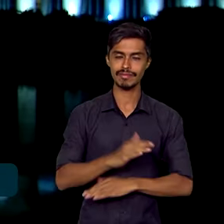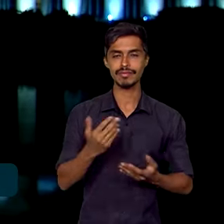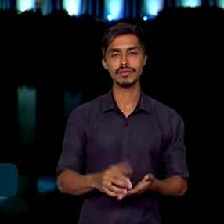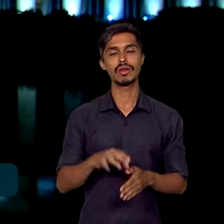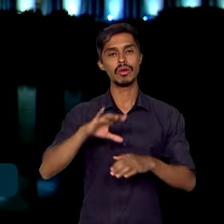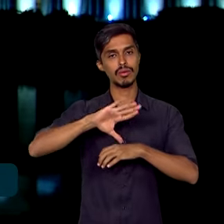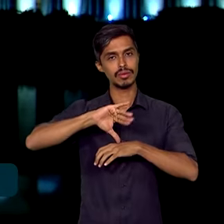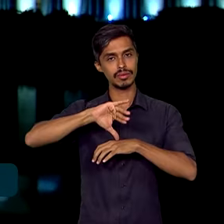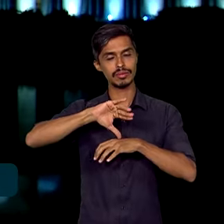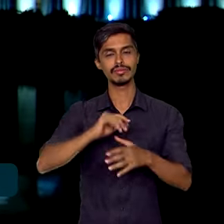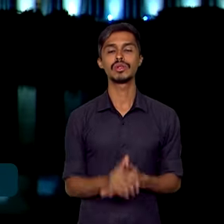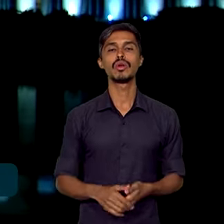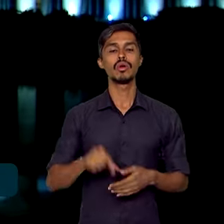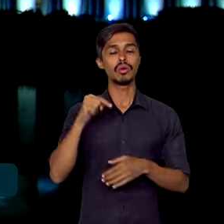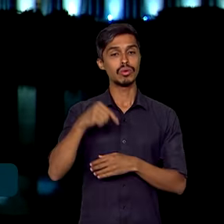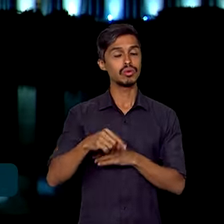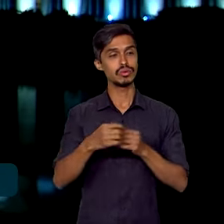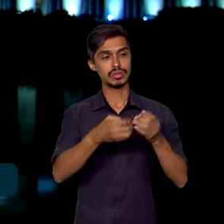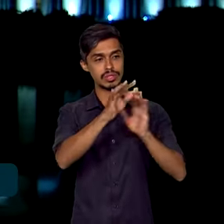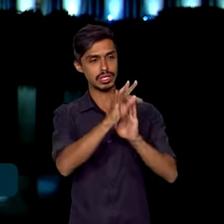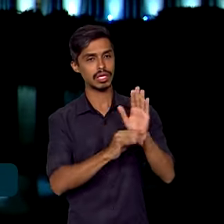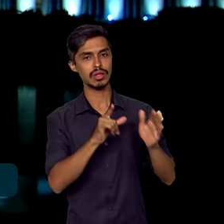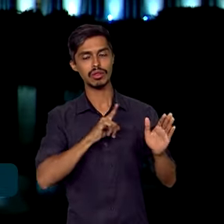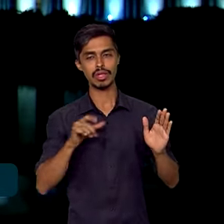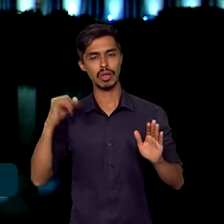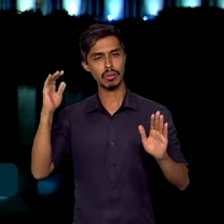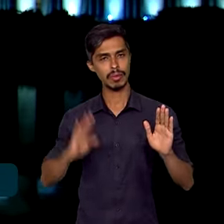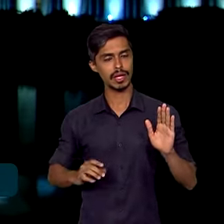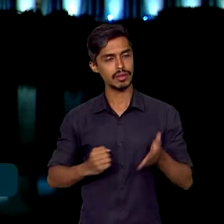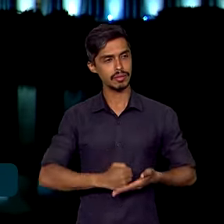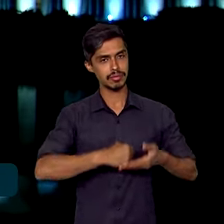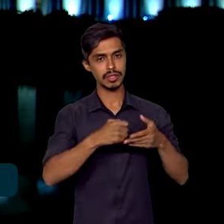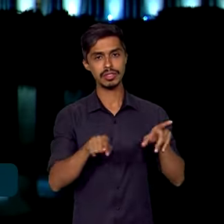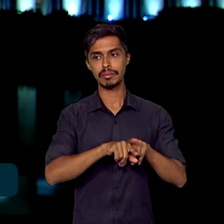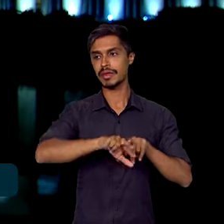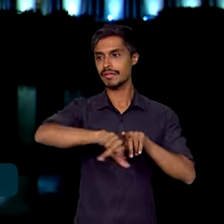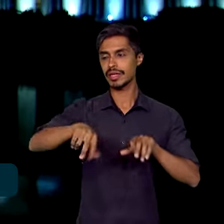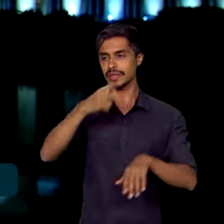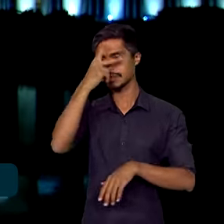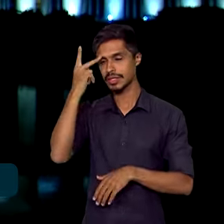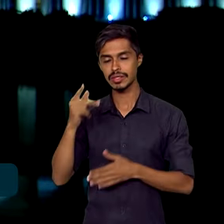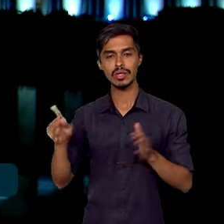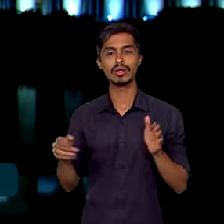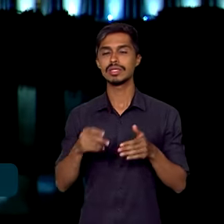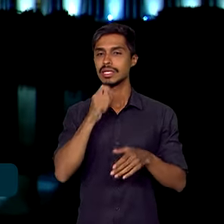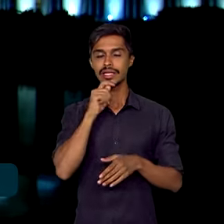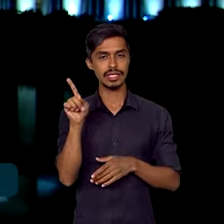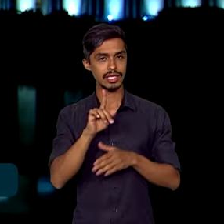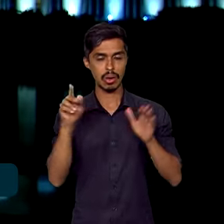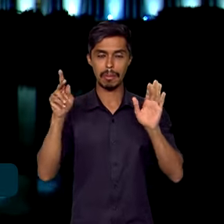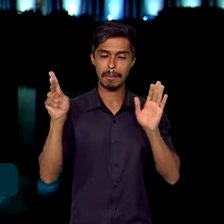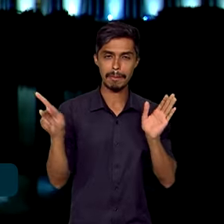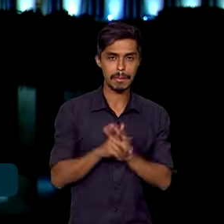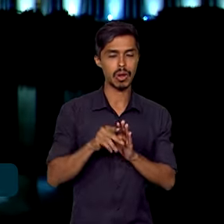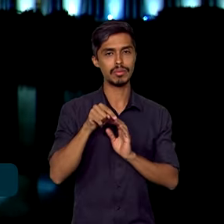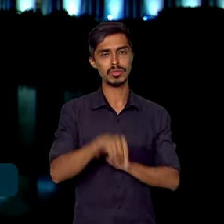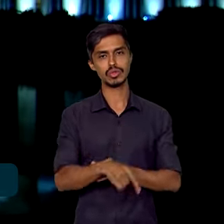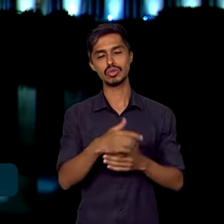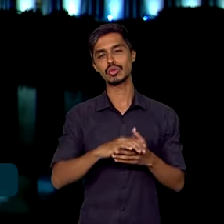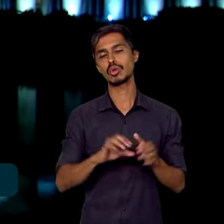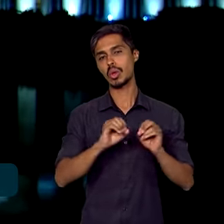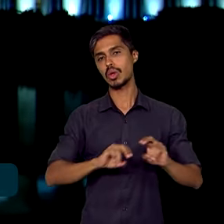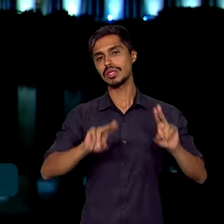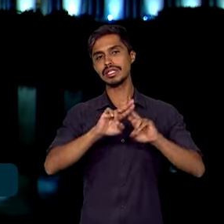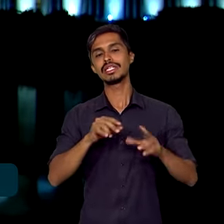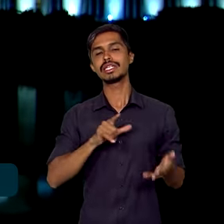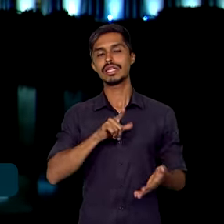Itamaraty, o texto é apoiado pelo Brasil e pelos demais membros não permanentes do Conselho e foi aprovada com